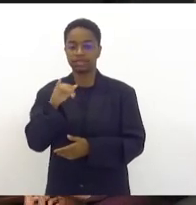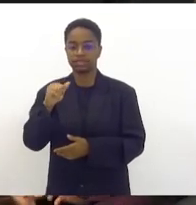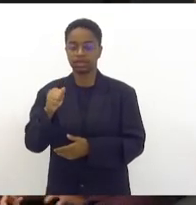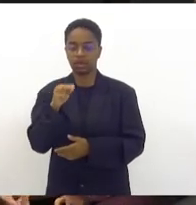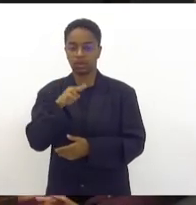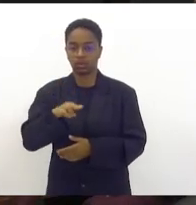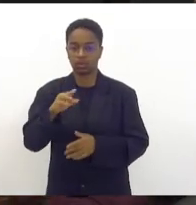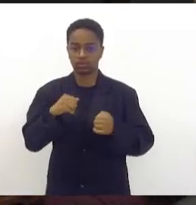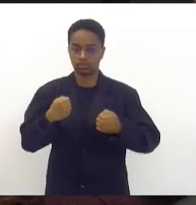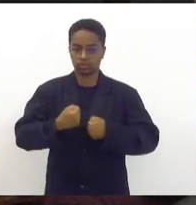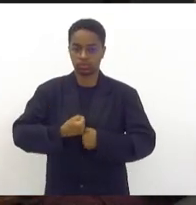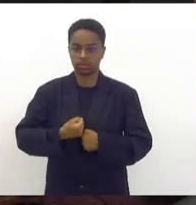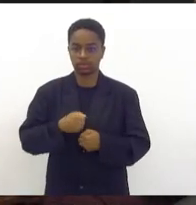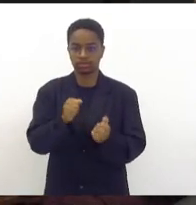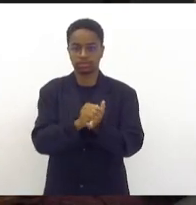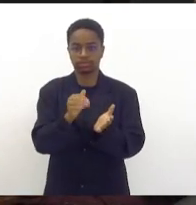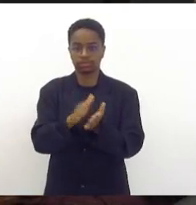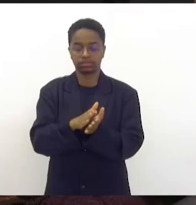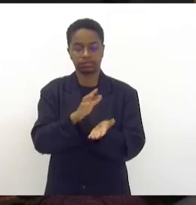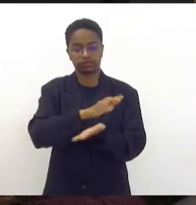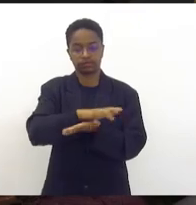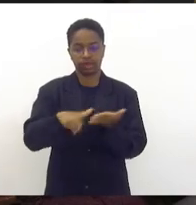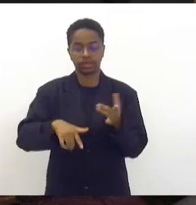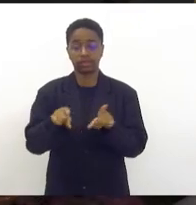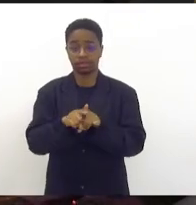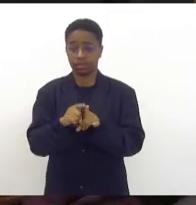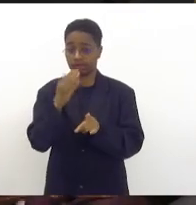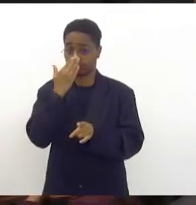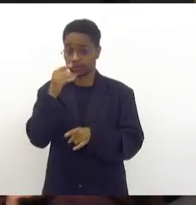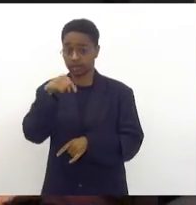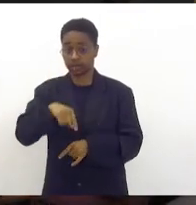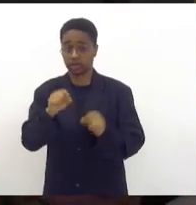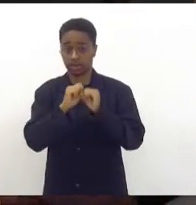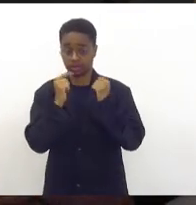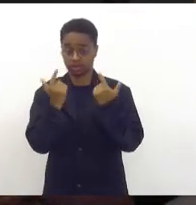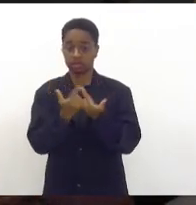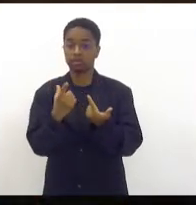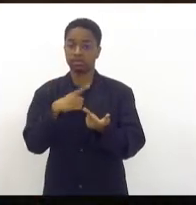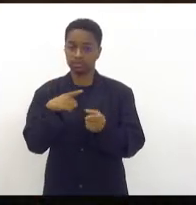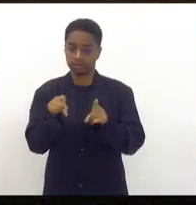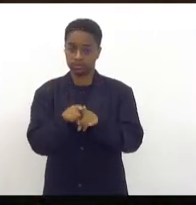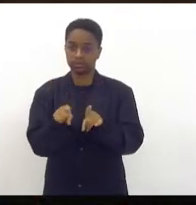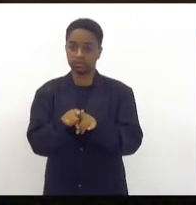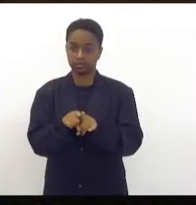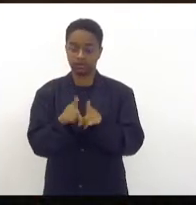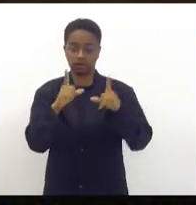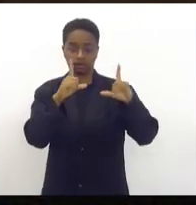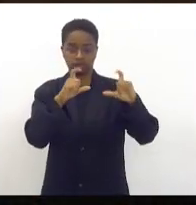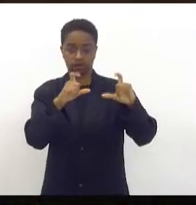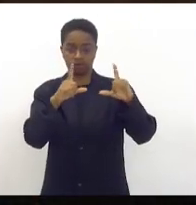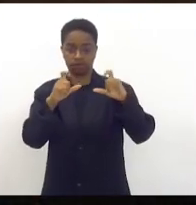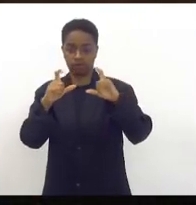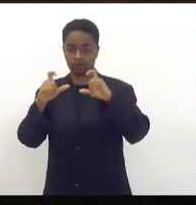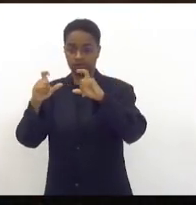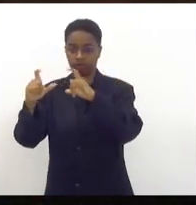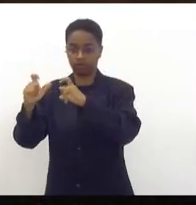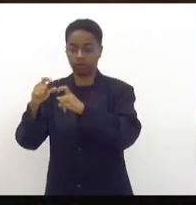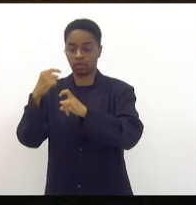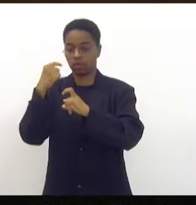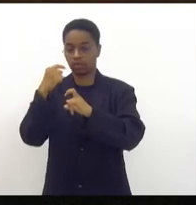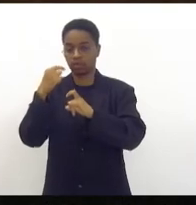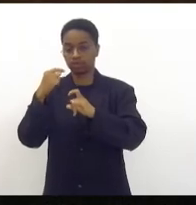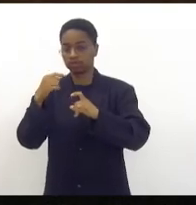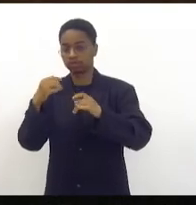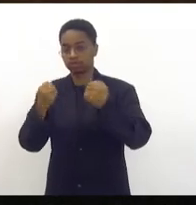colete, saem multando, pegamos aqui na porta da Alerj, eles fotografando a cara de todos, a placa de